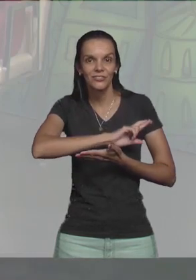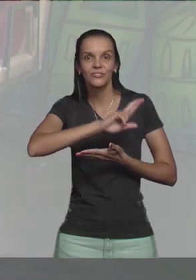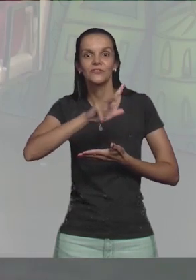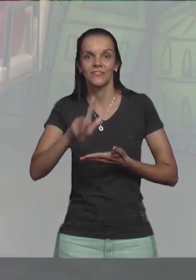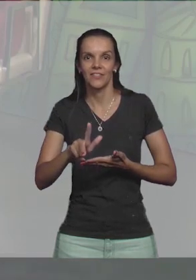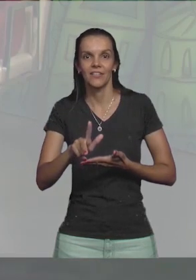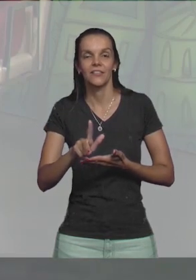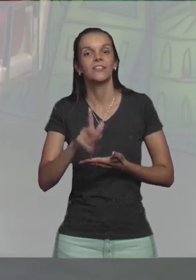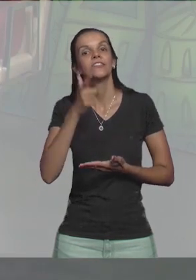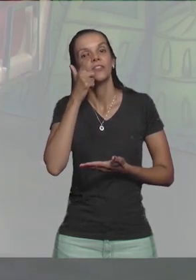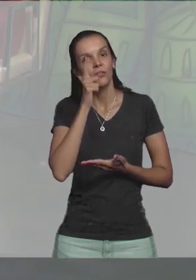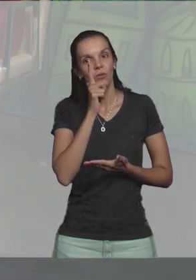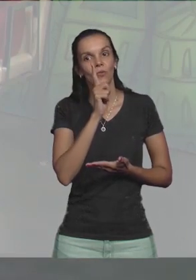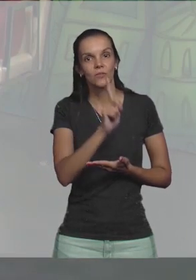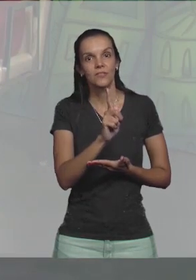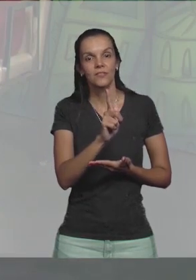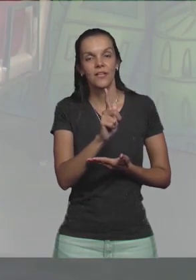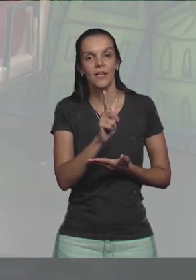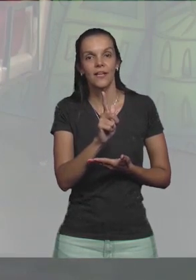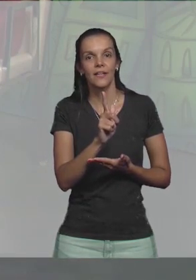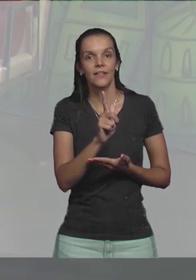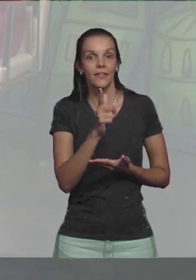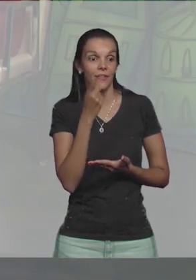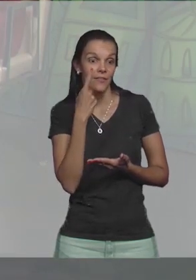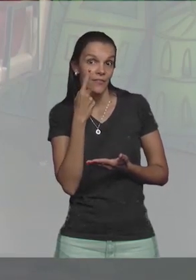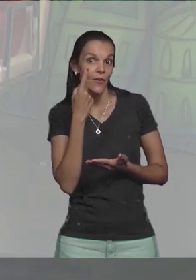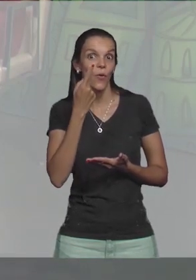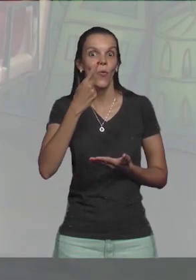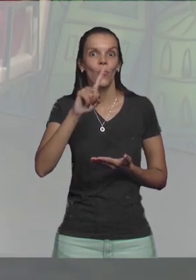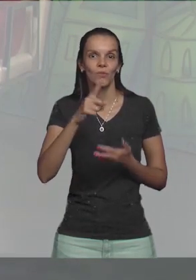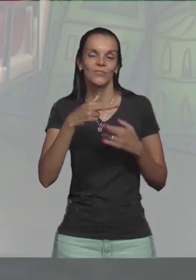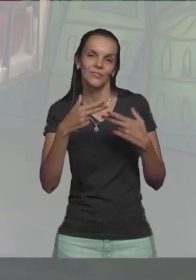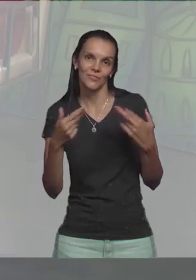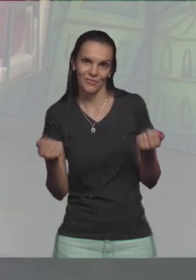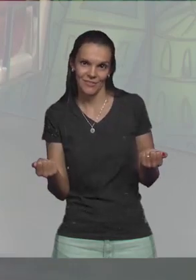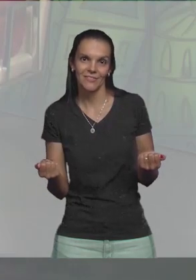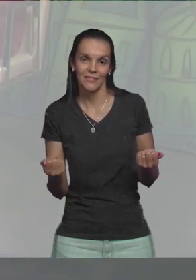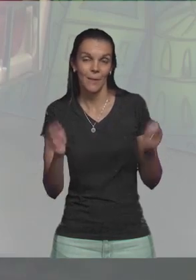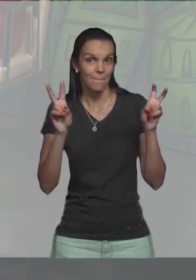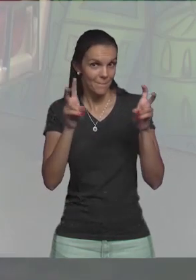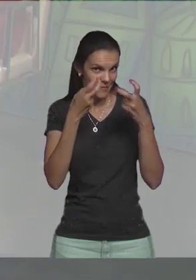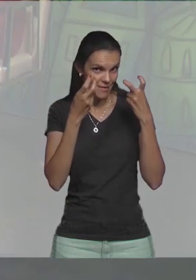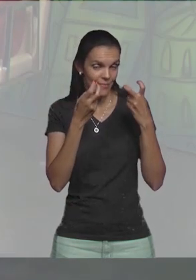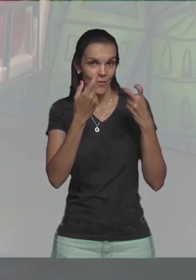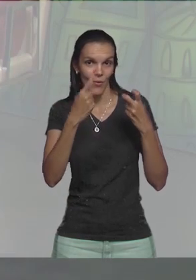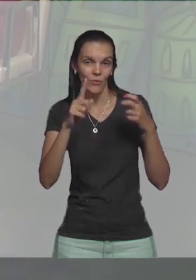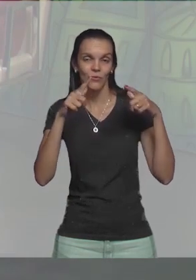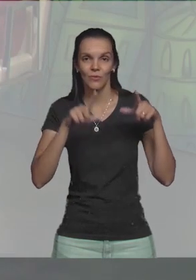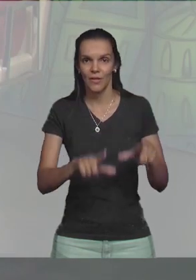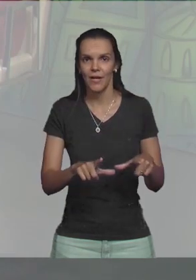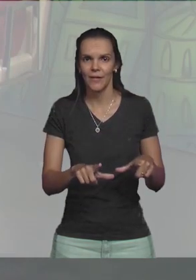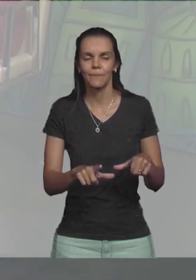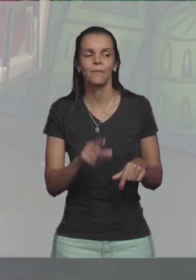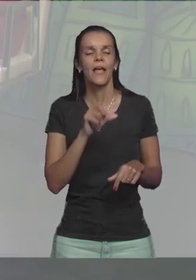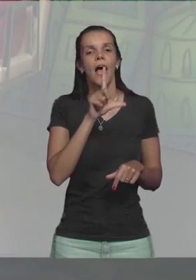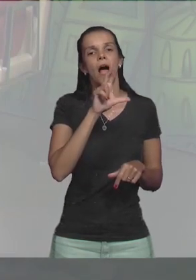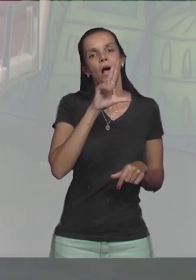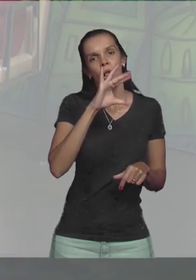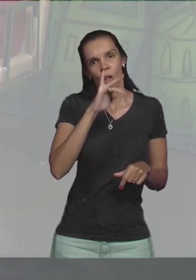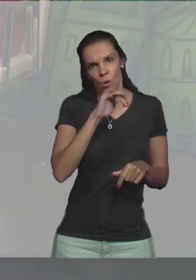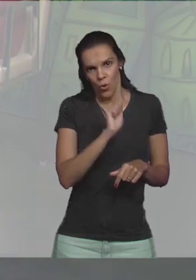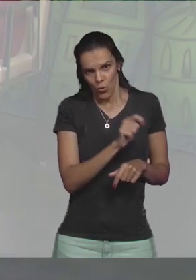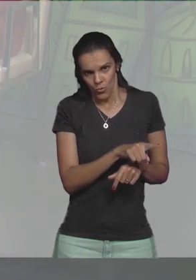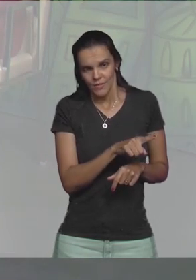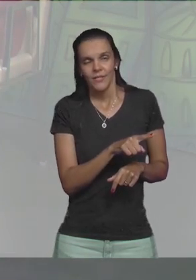diferenças, a gente consegue começar a socializar outras coisas, porque se percebe que existem outros espaços. A Lúcia toca num ponto muito